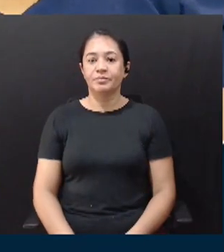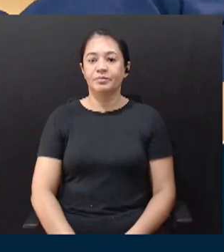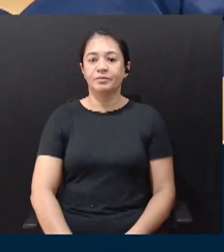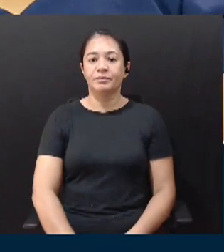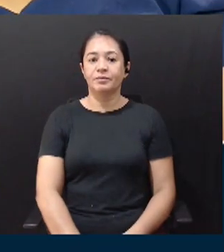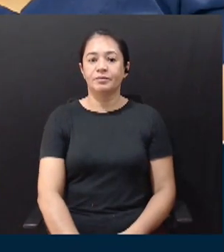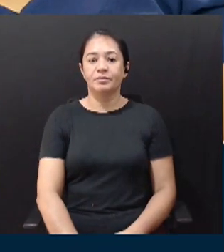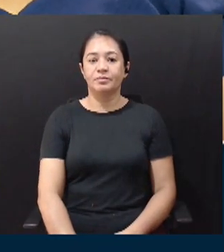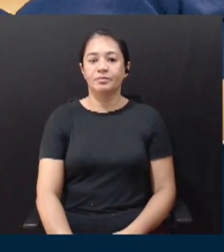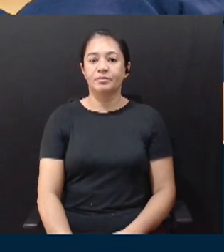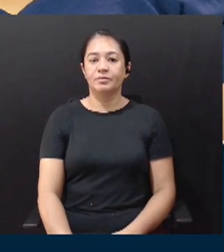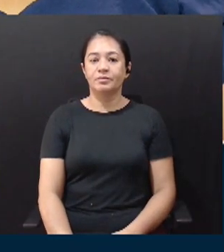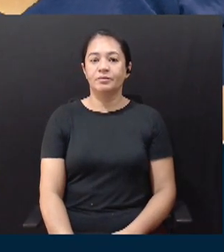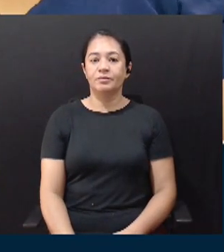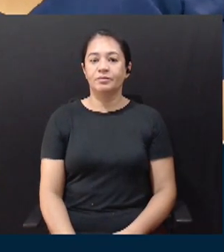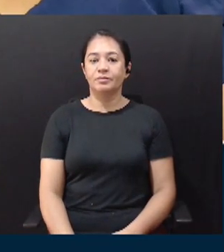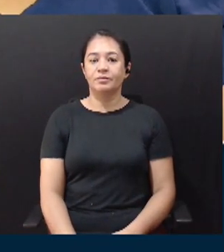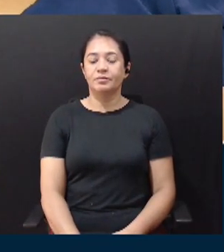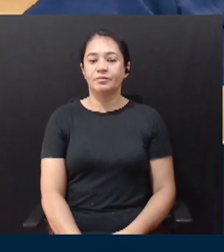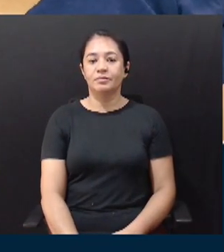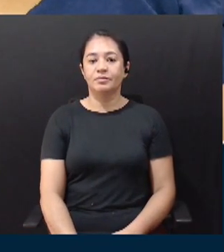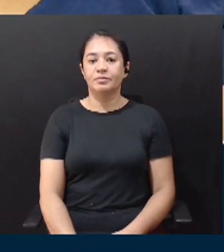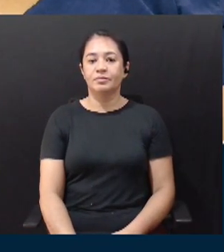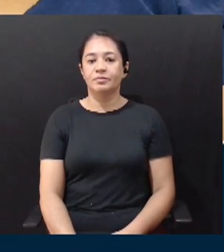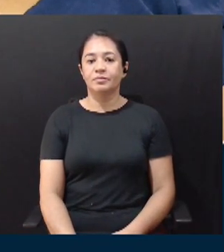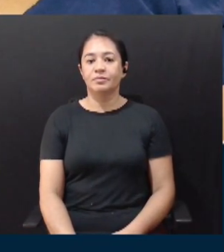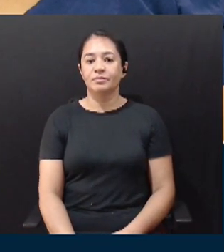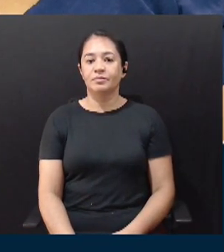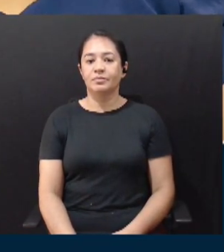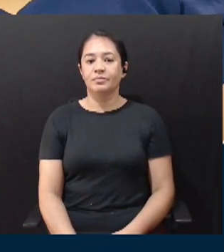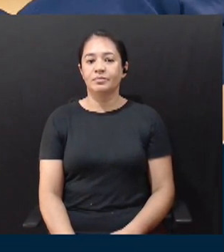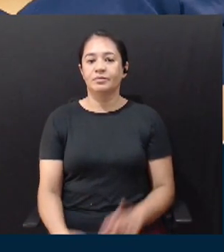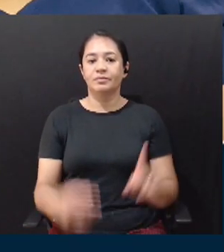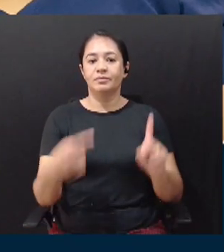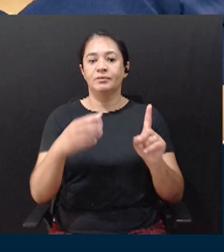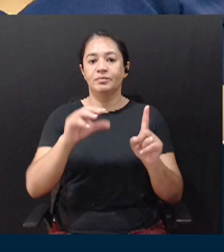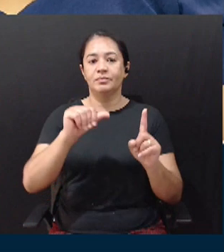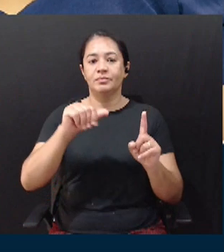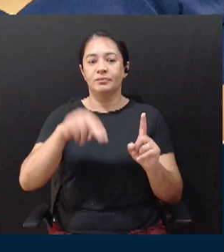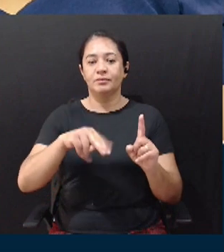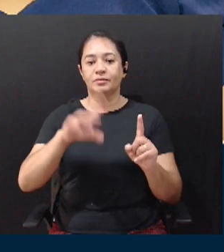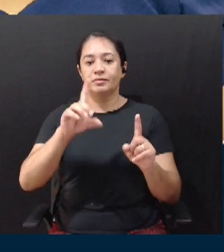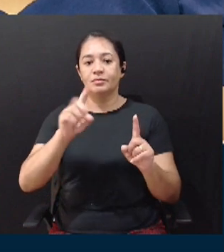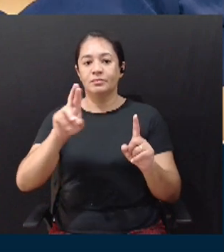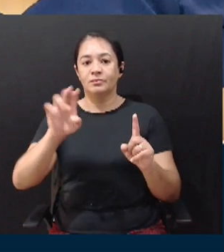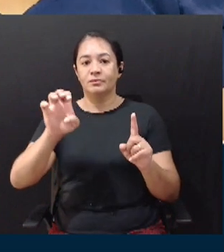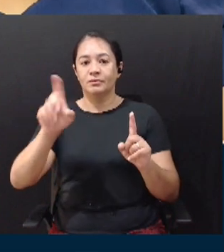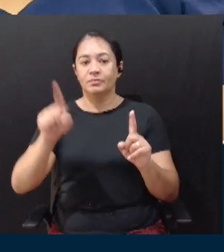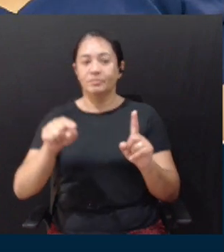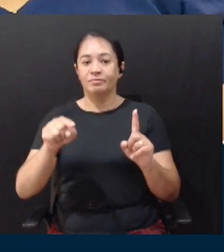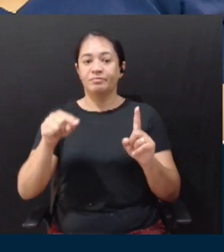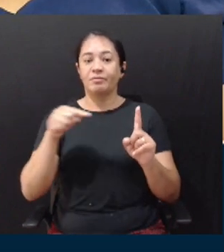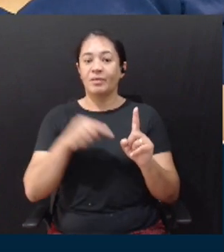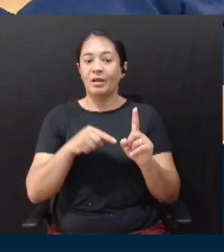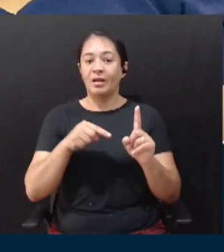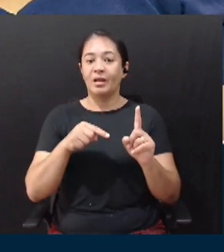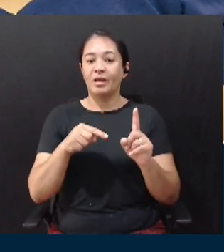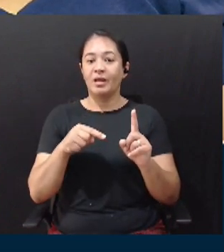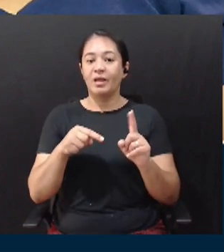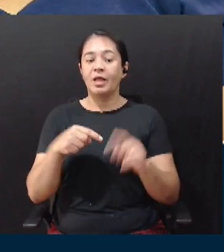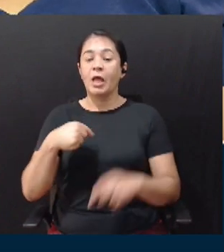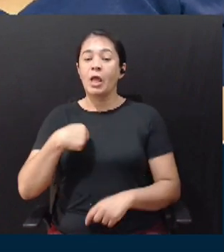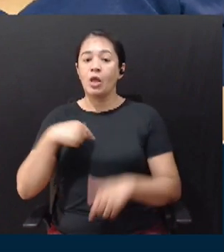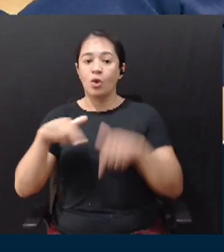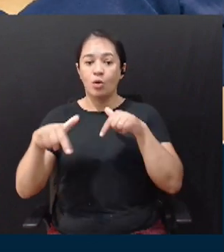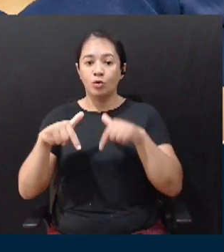gentileza? Vamos ver o que o pessoal de casa está falando com a gente, meninas. Olha aí. O André Oliveira, de Barão Geraldo, diz: trabalho com o